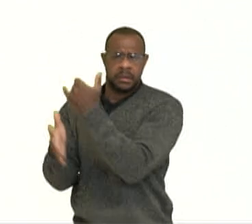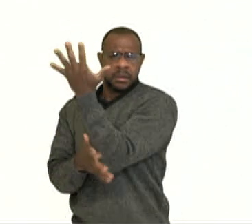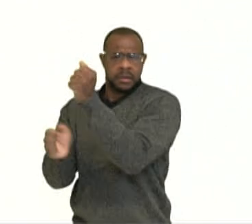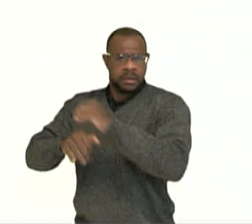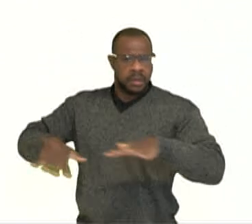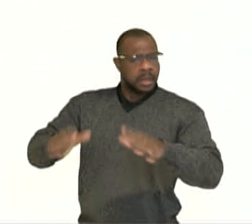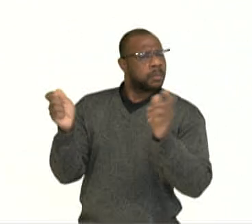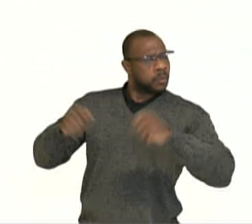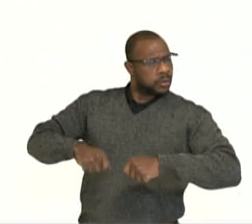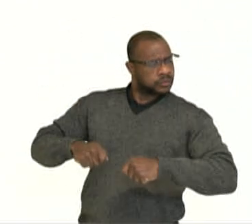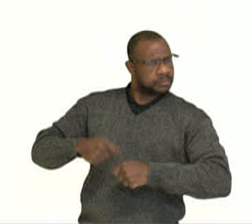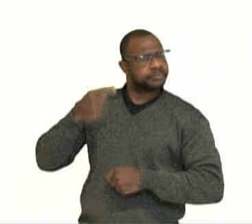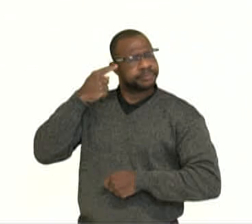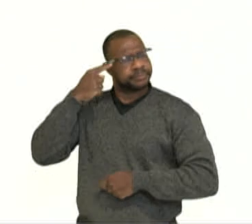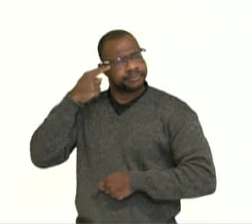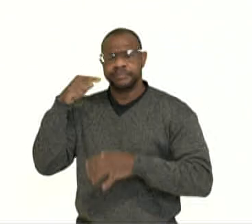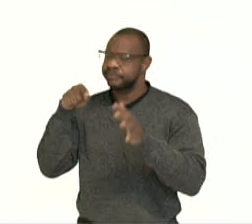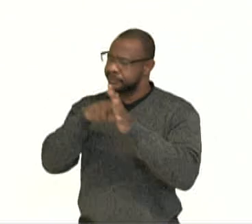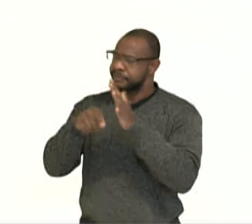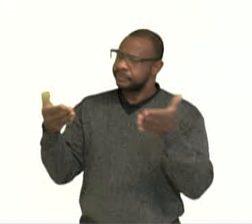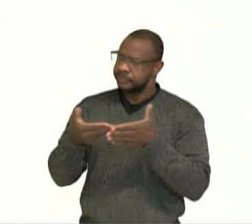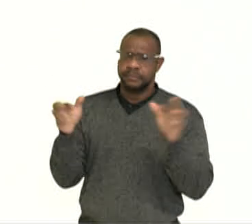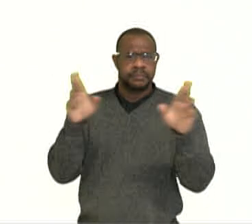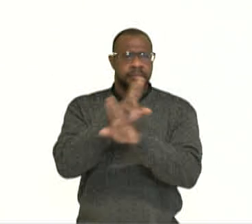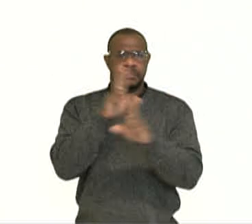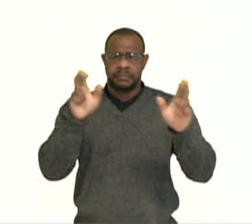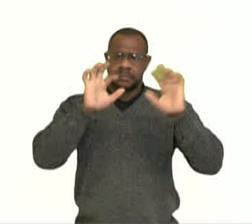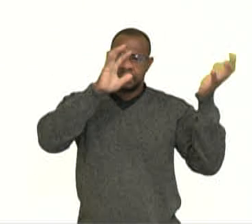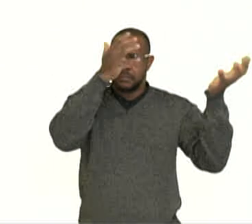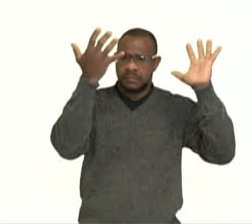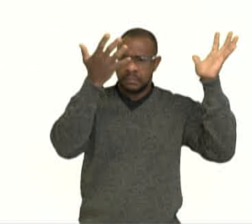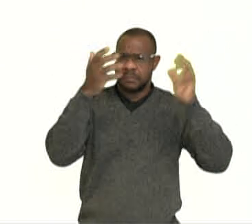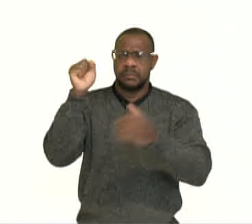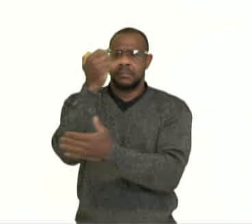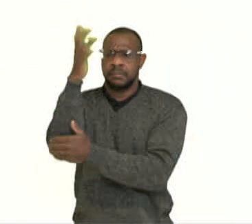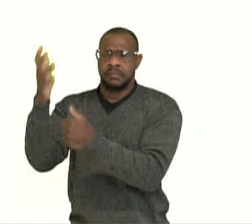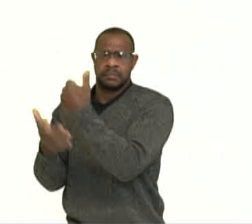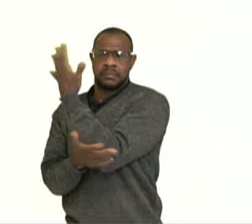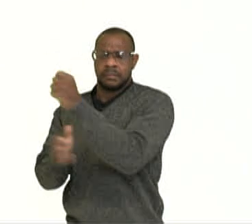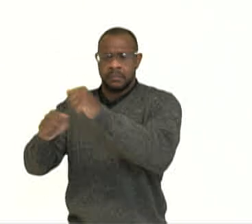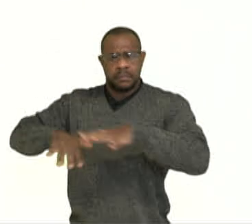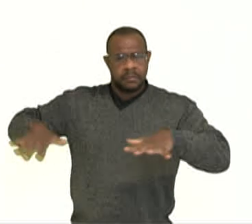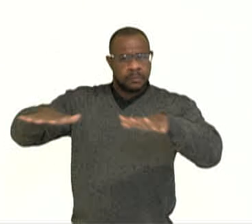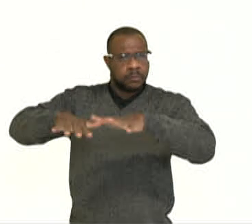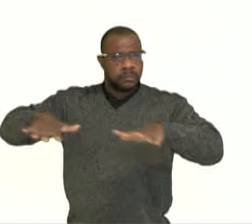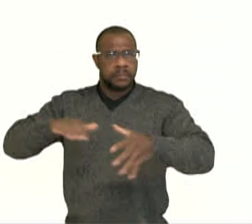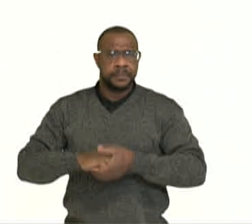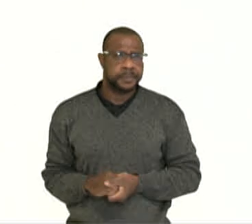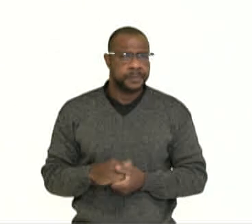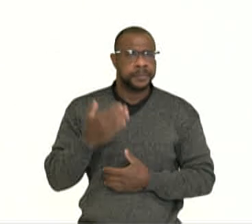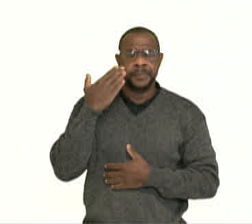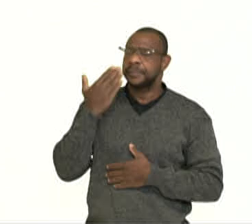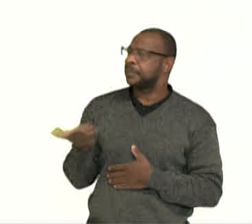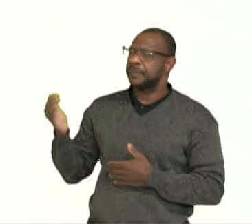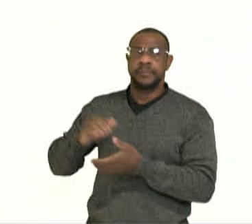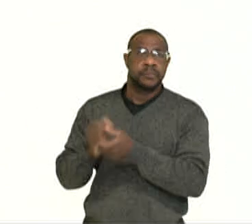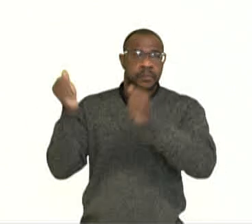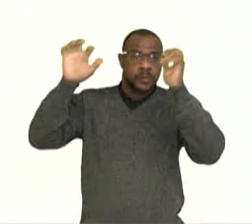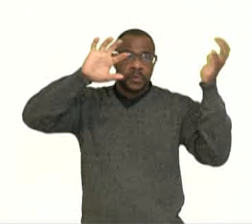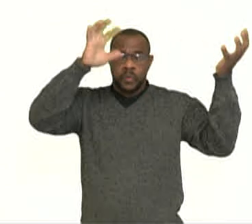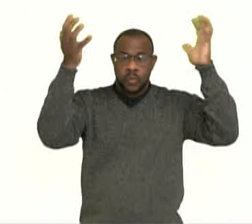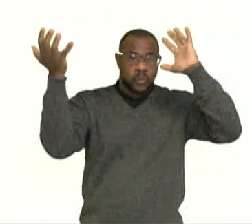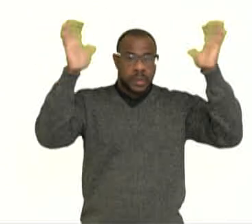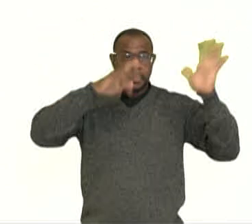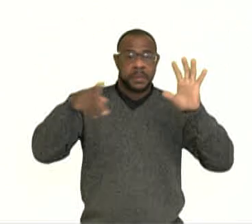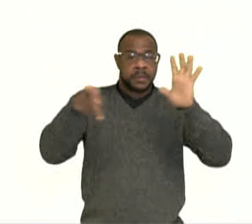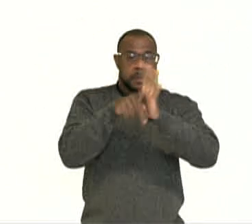essa reflexão inicial entre a relação entre clima e a vegetação. E aqui, o clima predominante